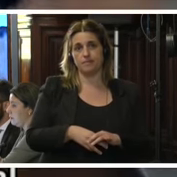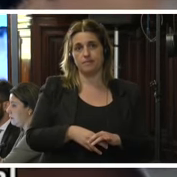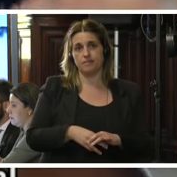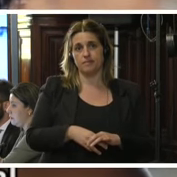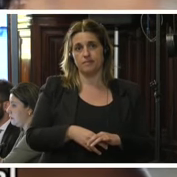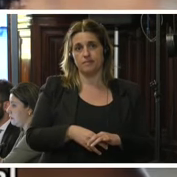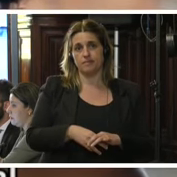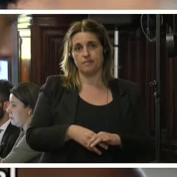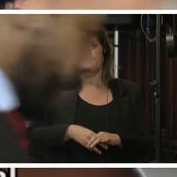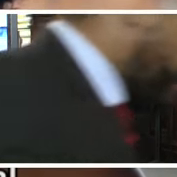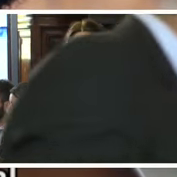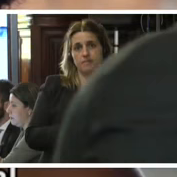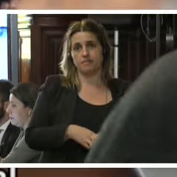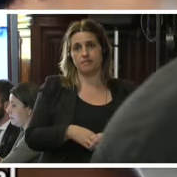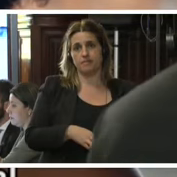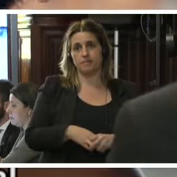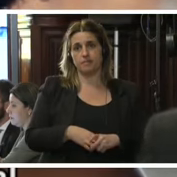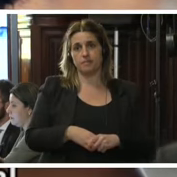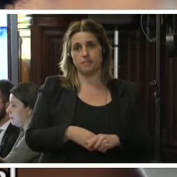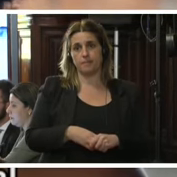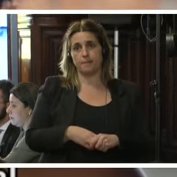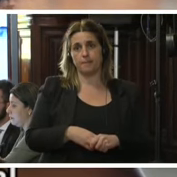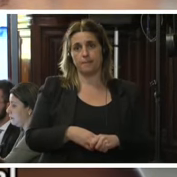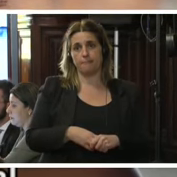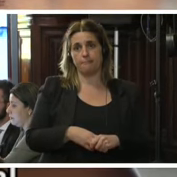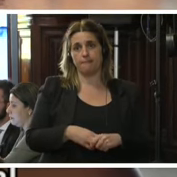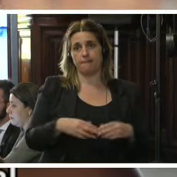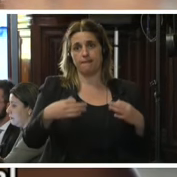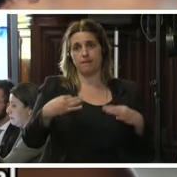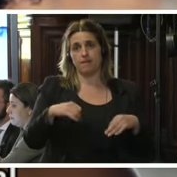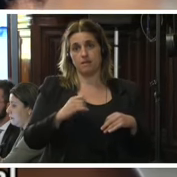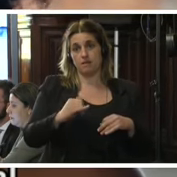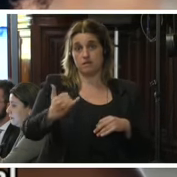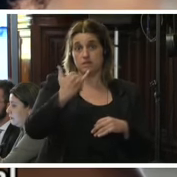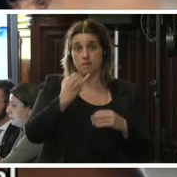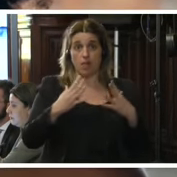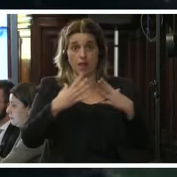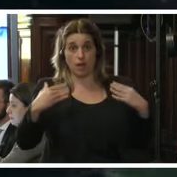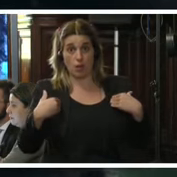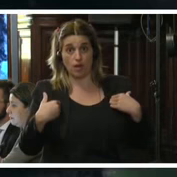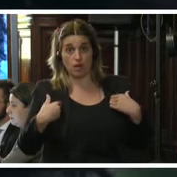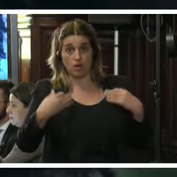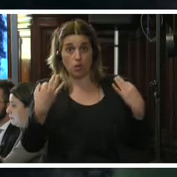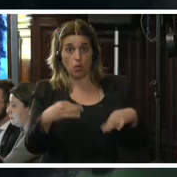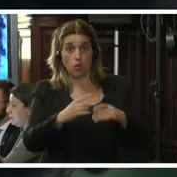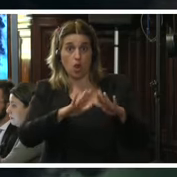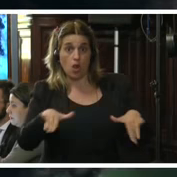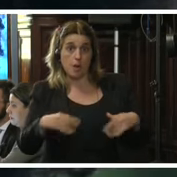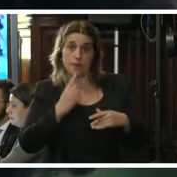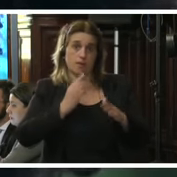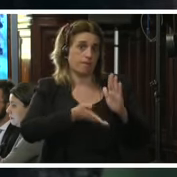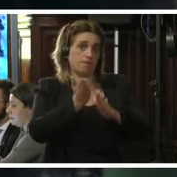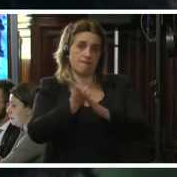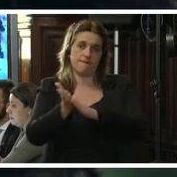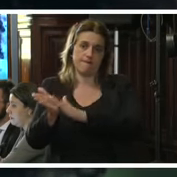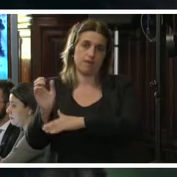Fui chamada pela escola, teve. Tava liberando as crianças, né? Tava tendo uma operação. Aí chegou no próximo, a